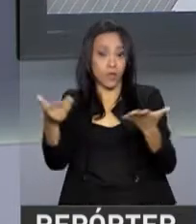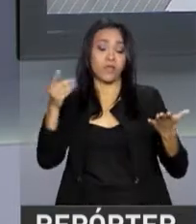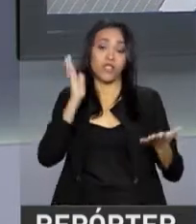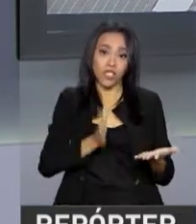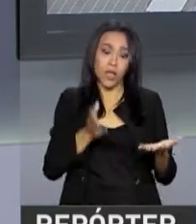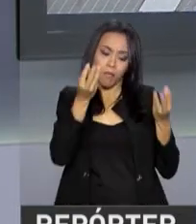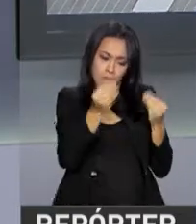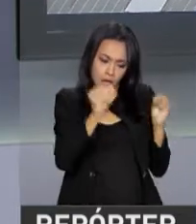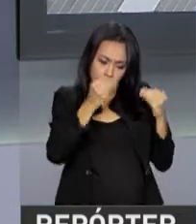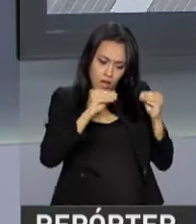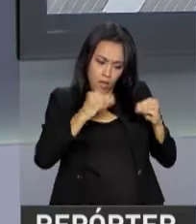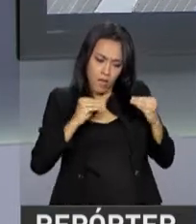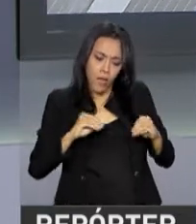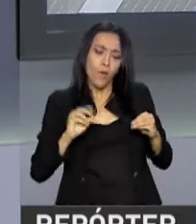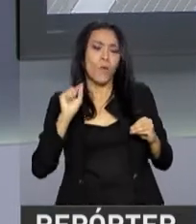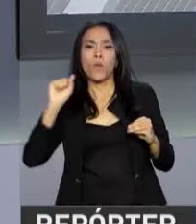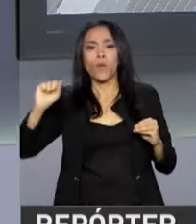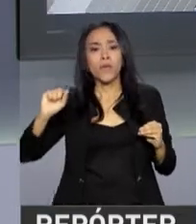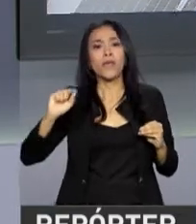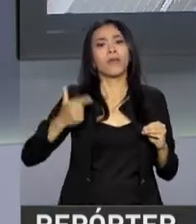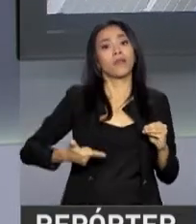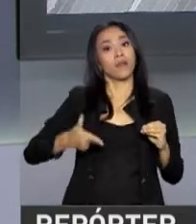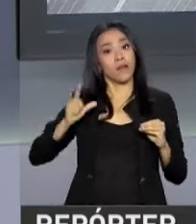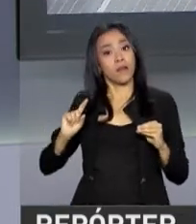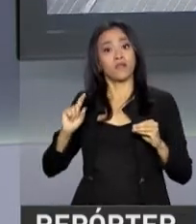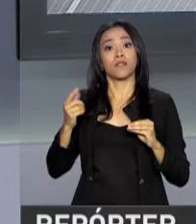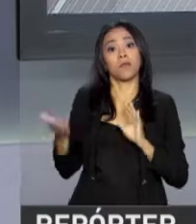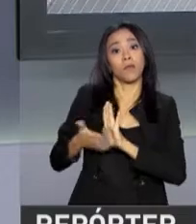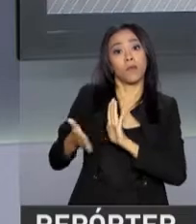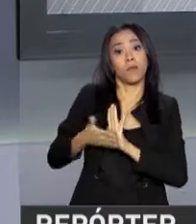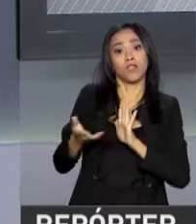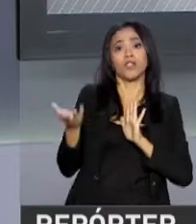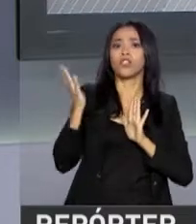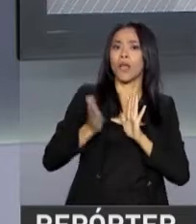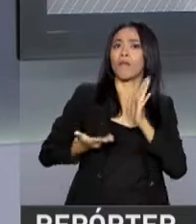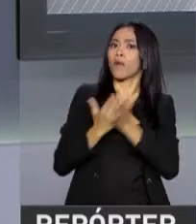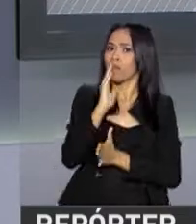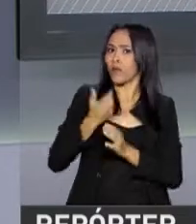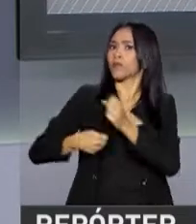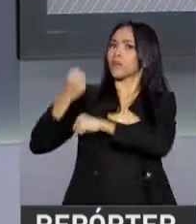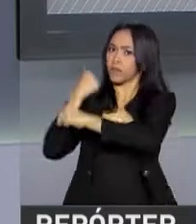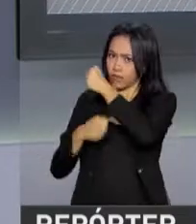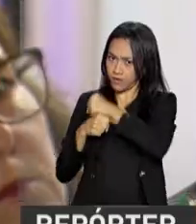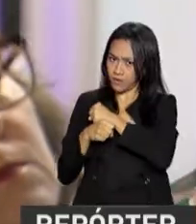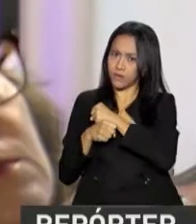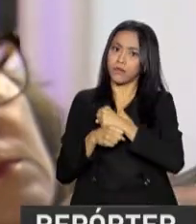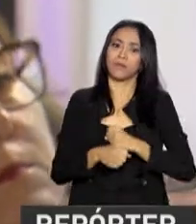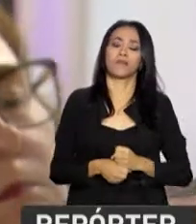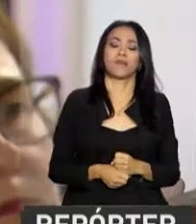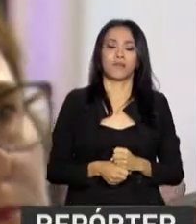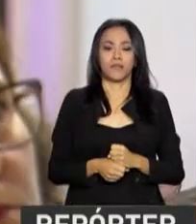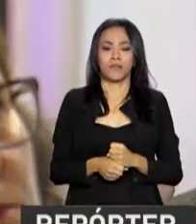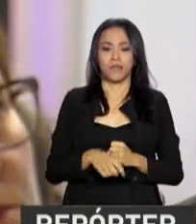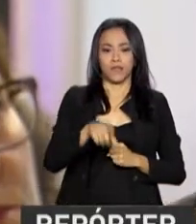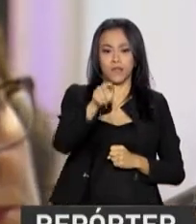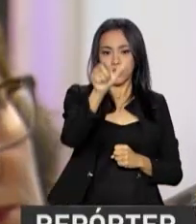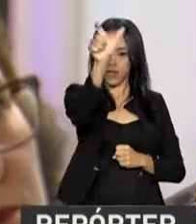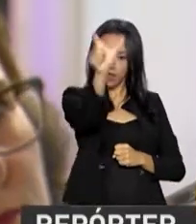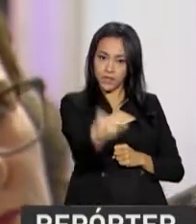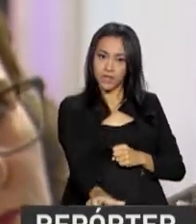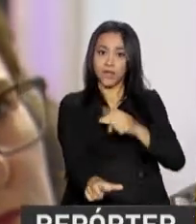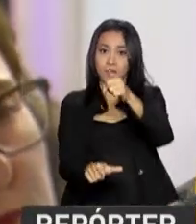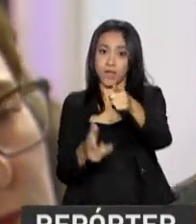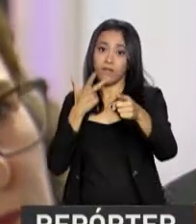levando em conta o que está previsto na reforma do ensino médio aprovada no ano passado o espírito da